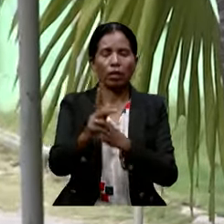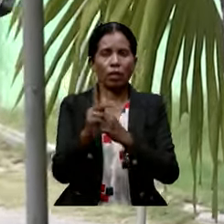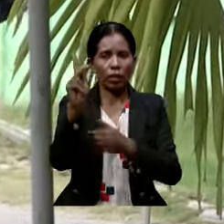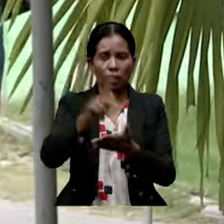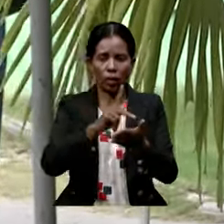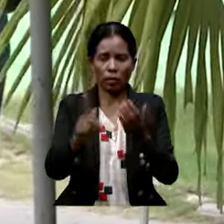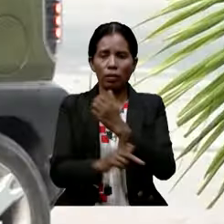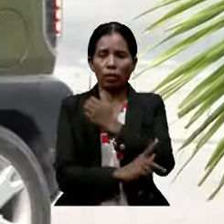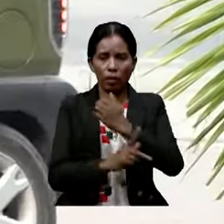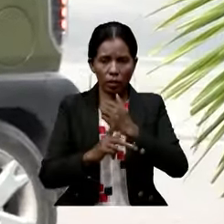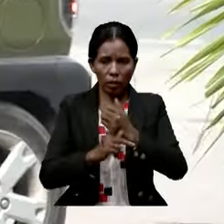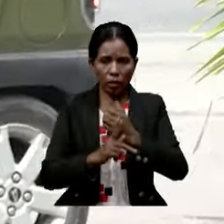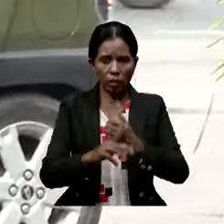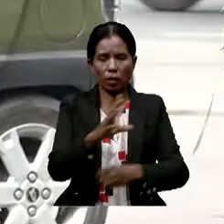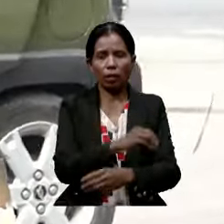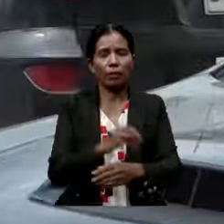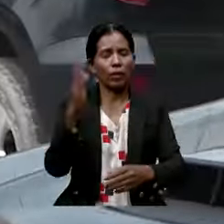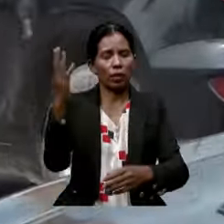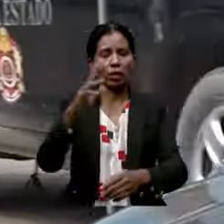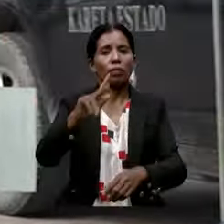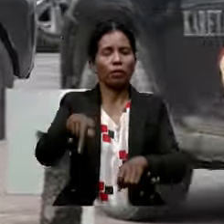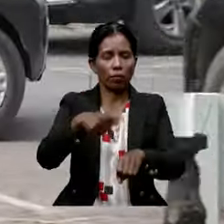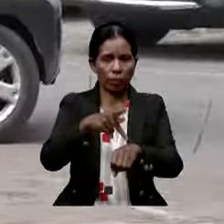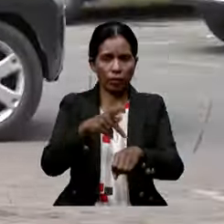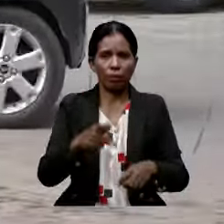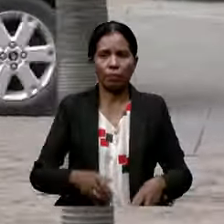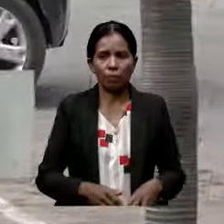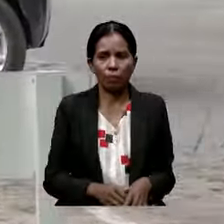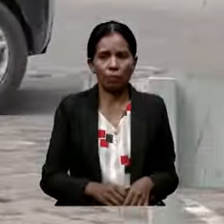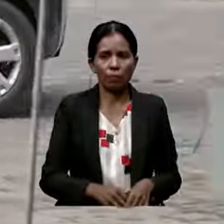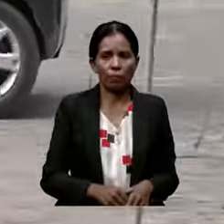crime assassinato no crime terrorismo e a Filipina. Luciano Amaral, Adérito Ximénez, GMN.